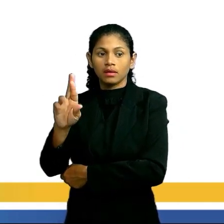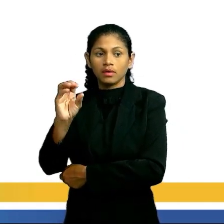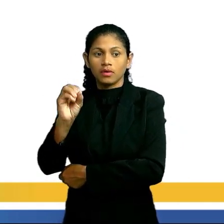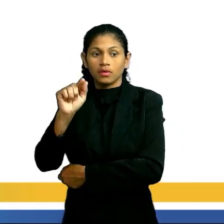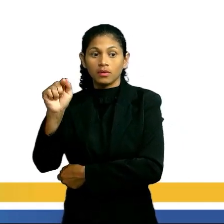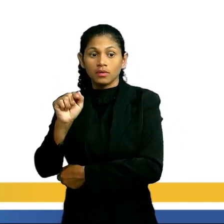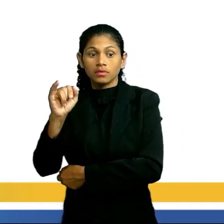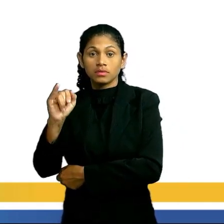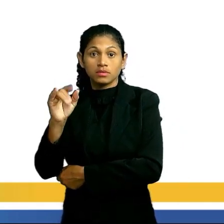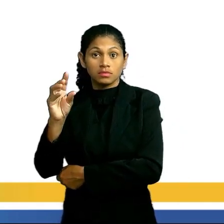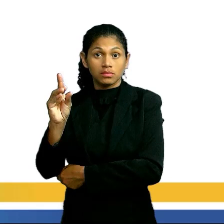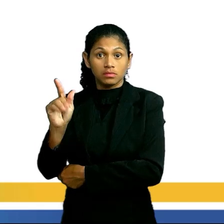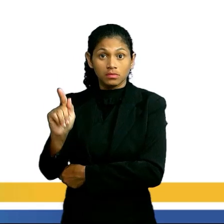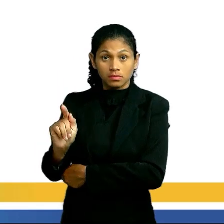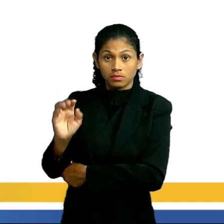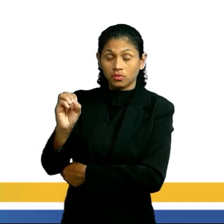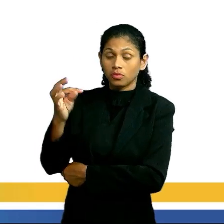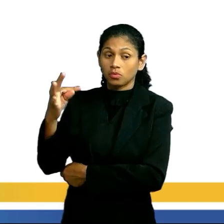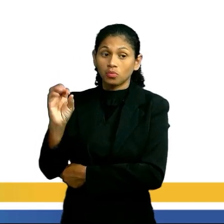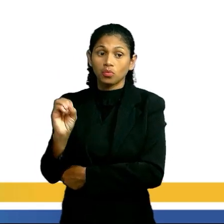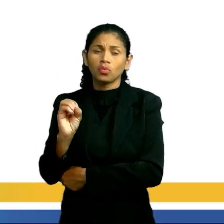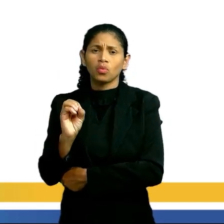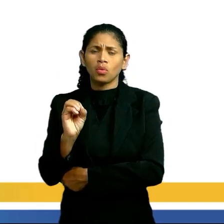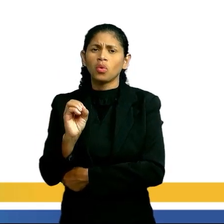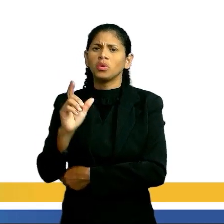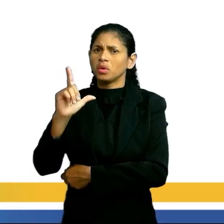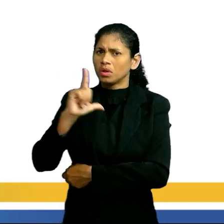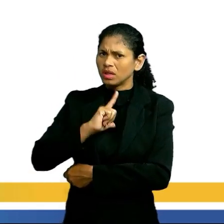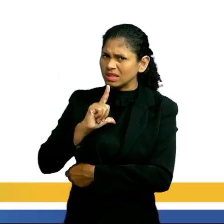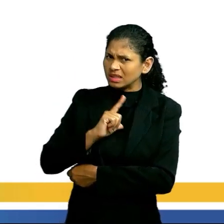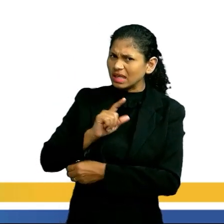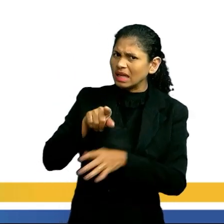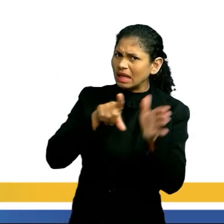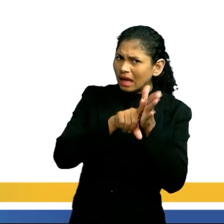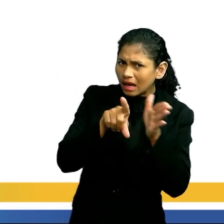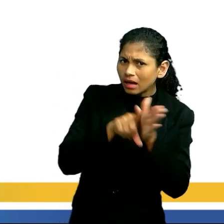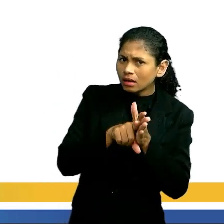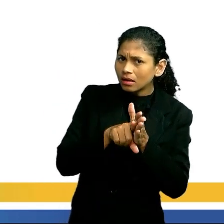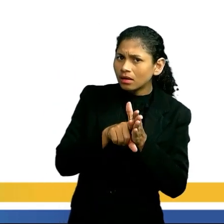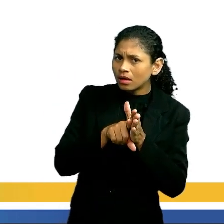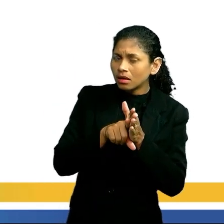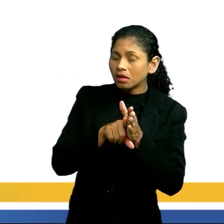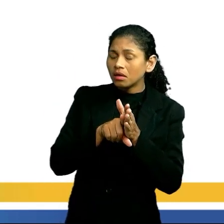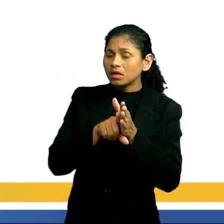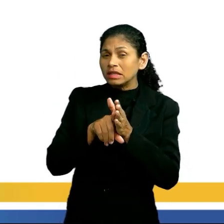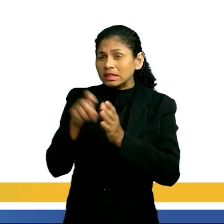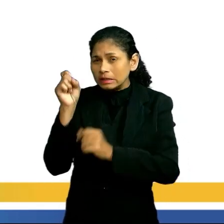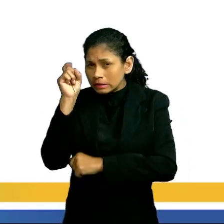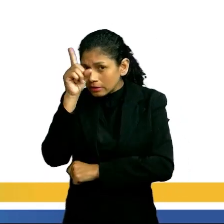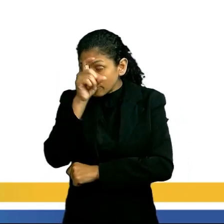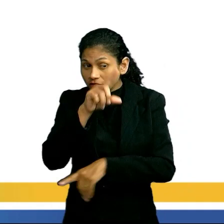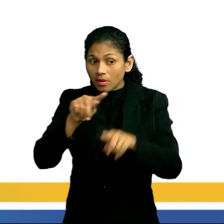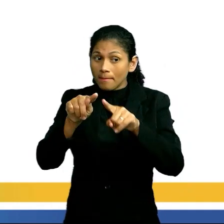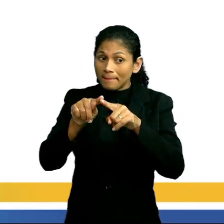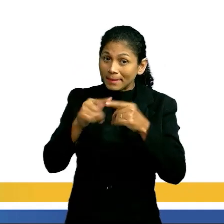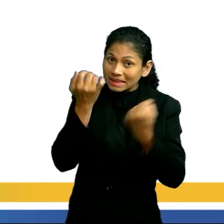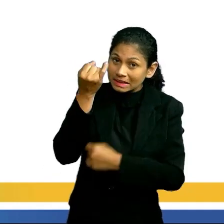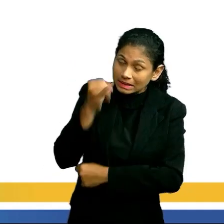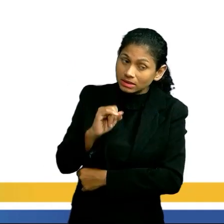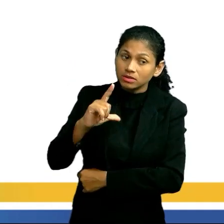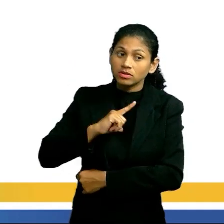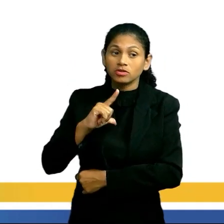questão? Dificilmente, mas se vier pintado a metade, sendo menino ou sendo